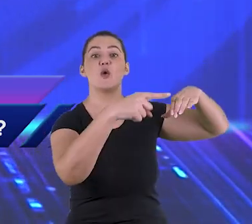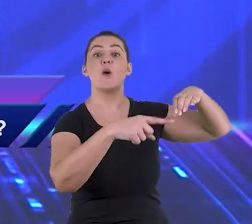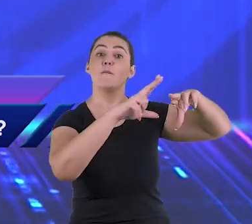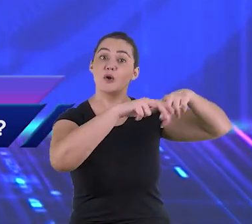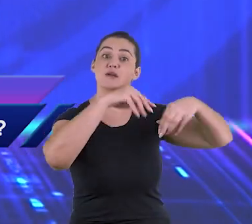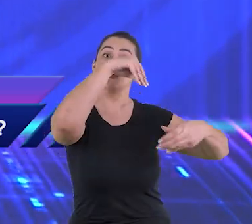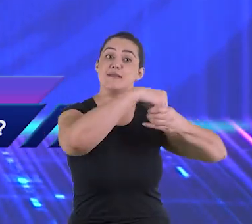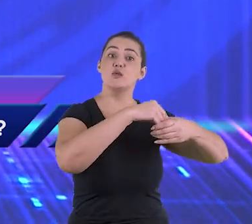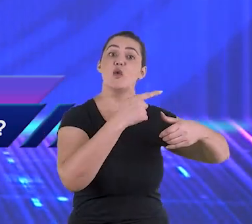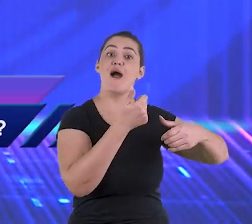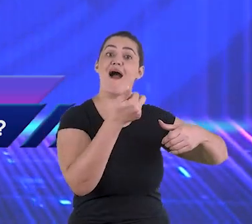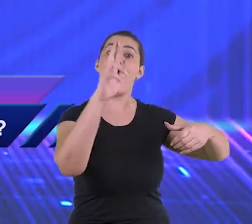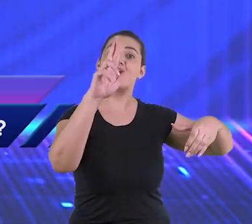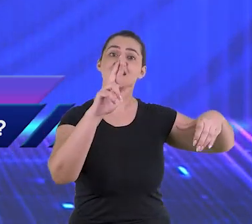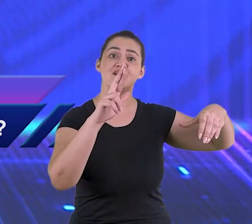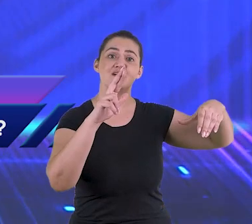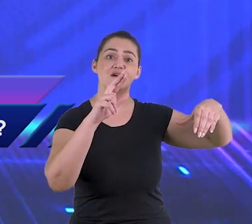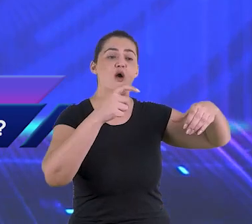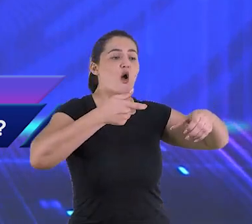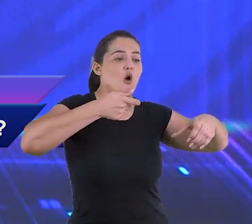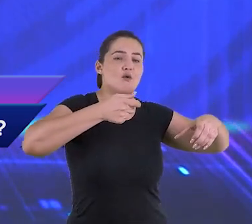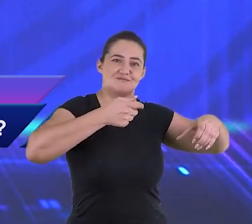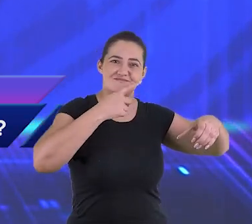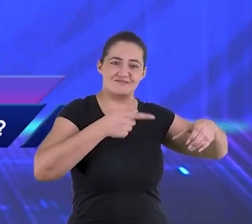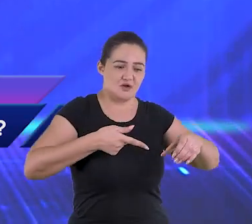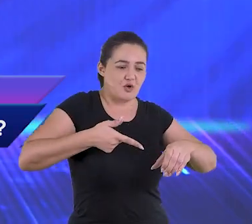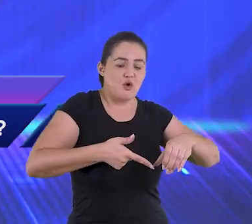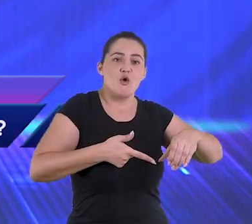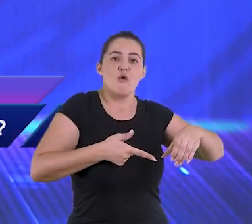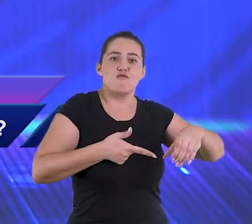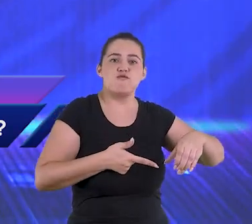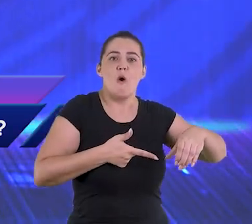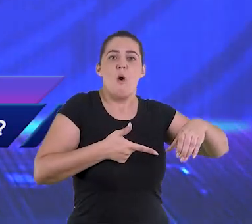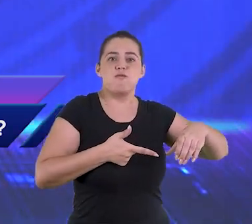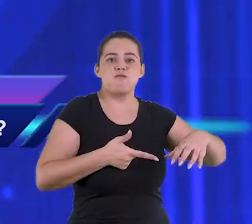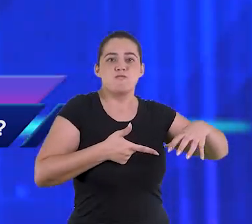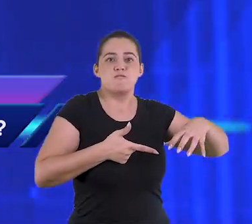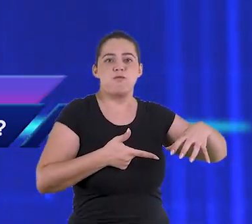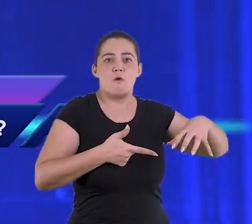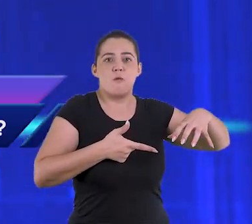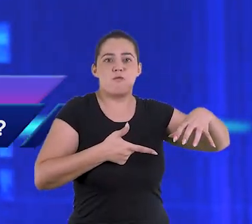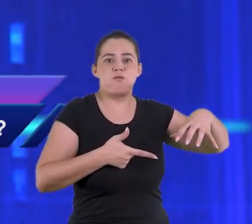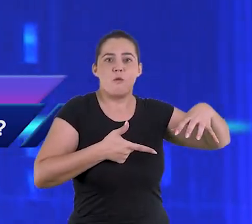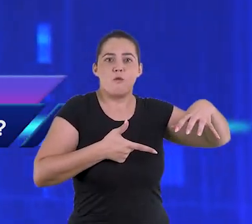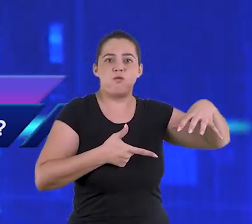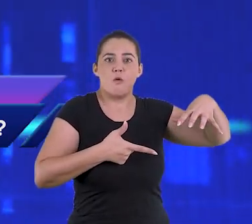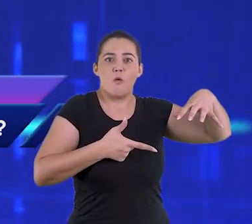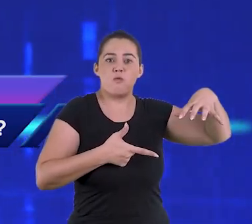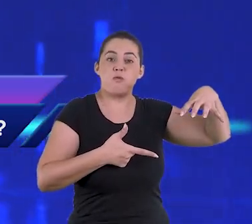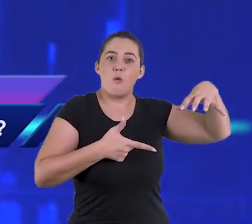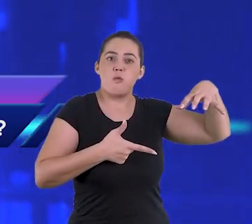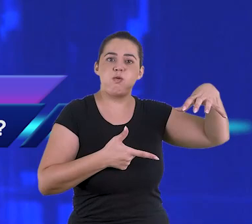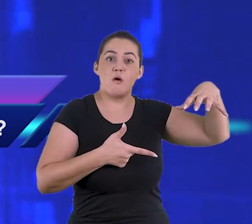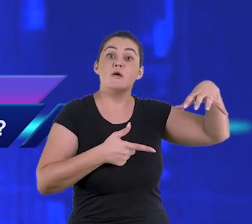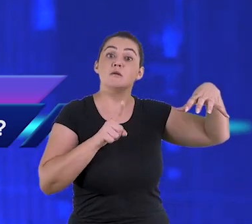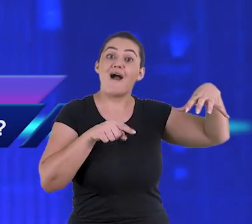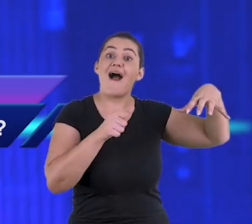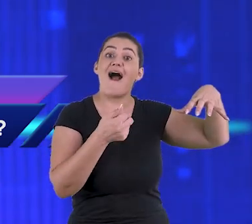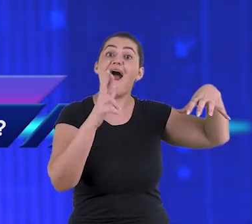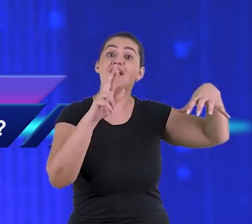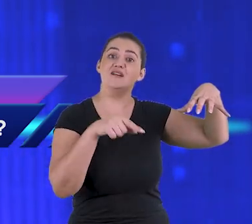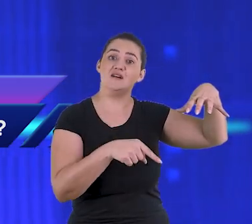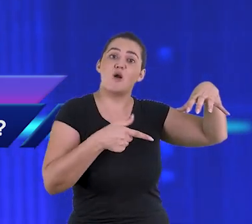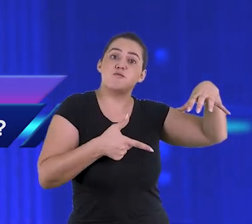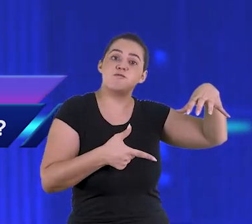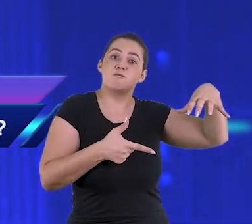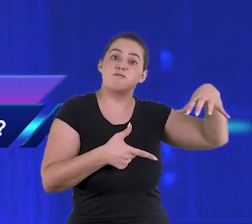porque ele é feito de ar, o ar que o infla. Quando a pessoa morre, o pneuma, ou seja,